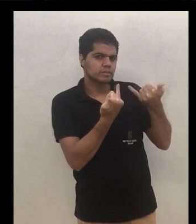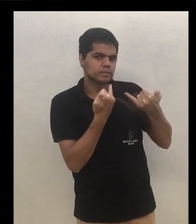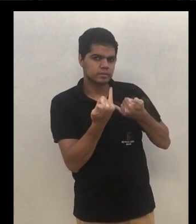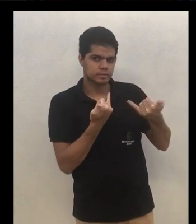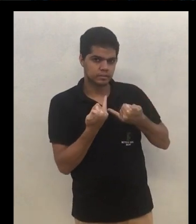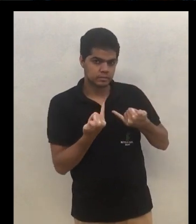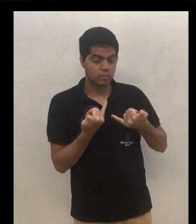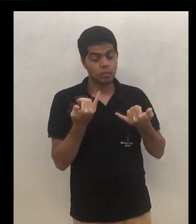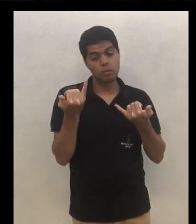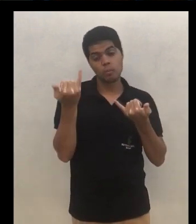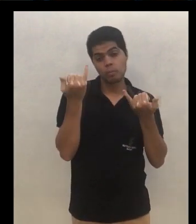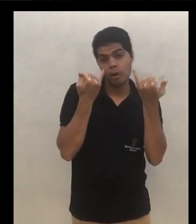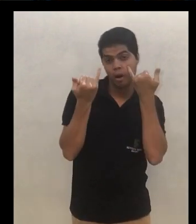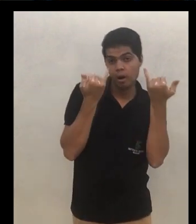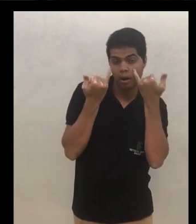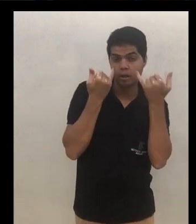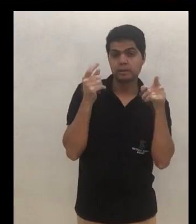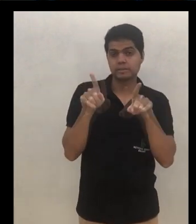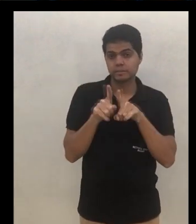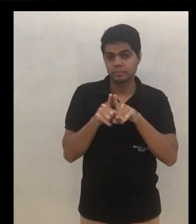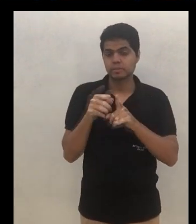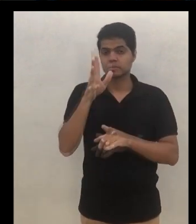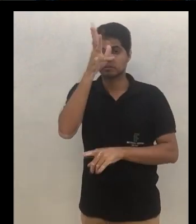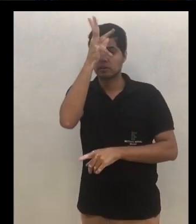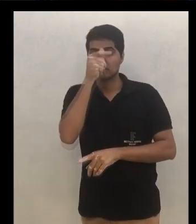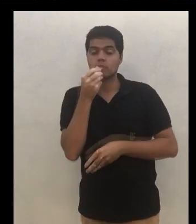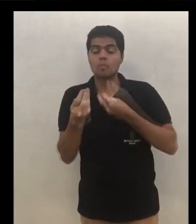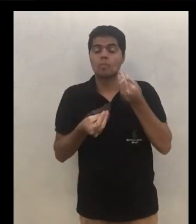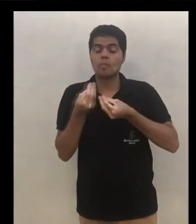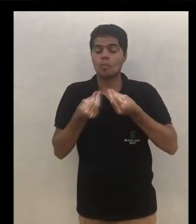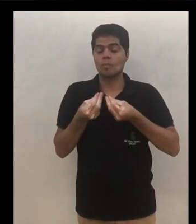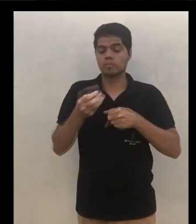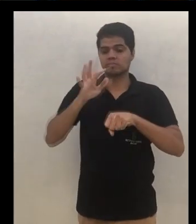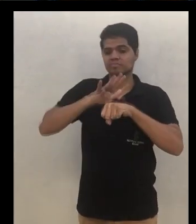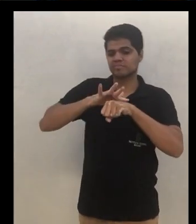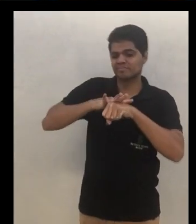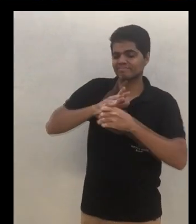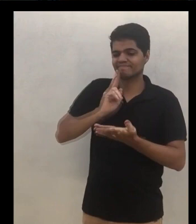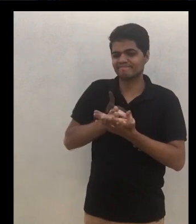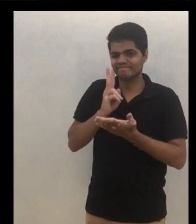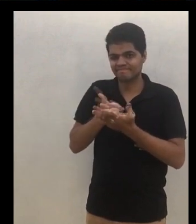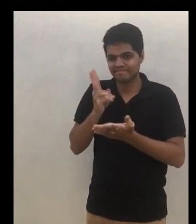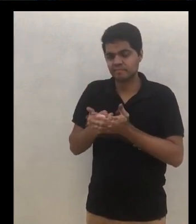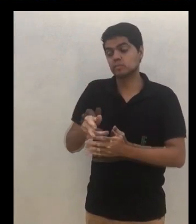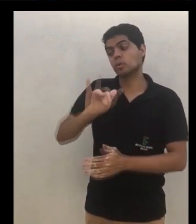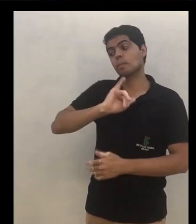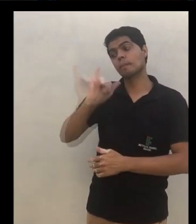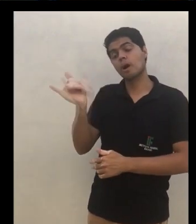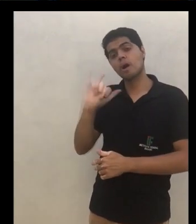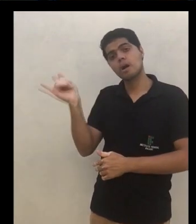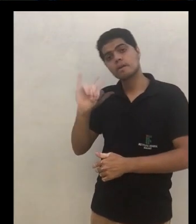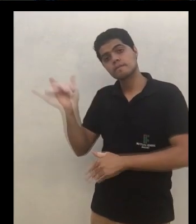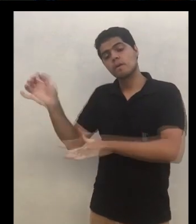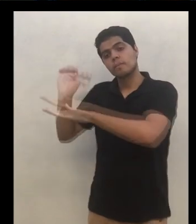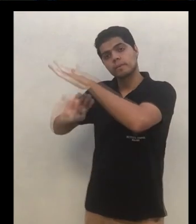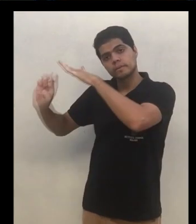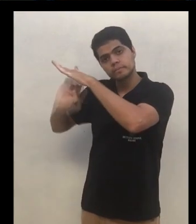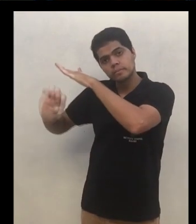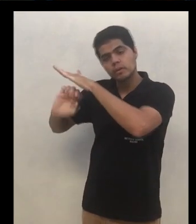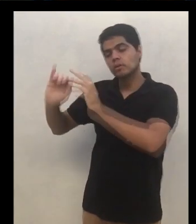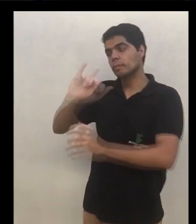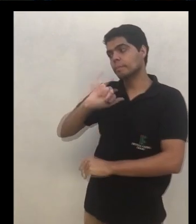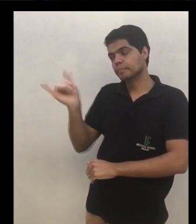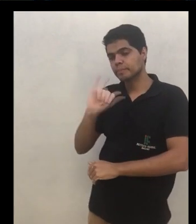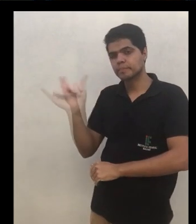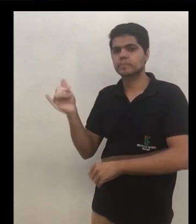você utiliza, porque o animal não conseguiu responder ao orgânico, ele deve ser informado também à certificadora, certo? Cada